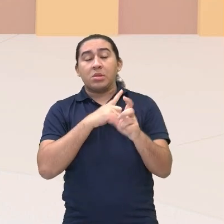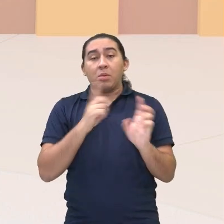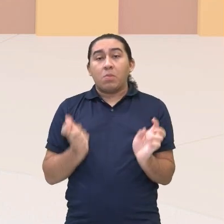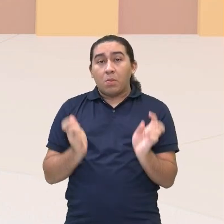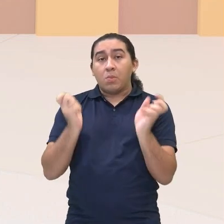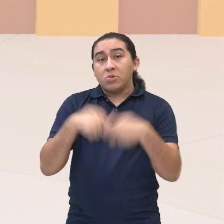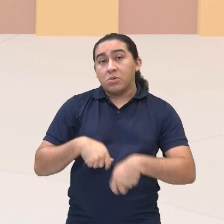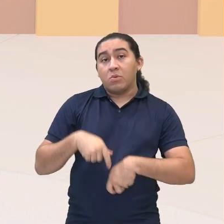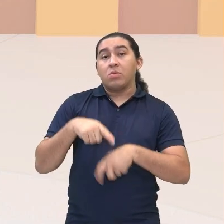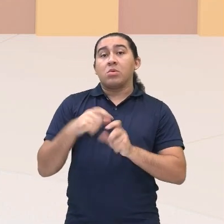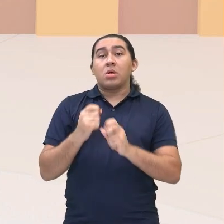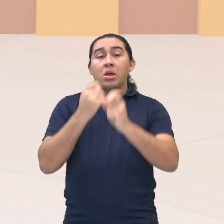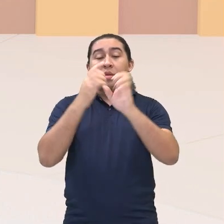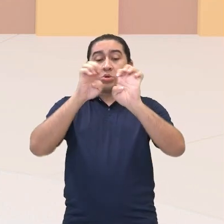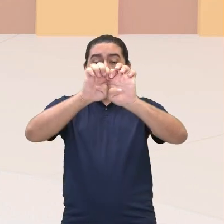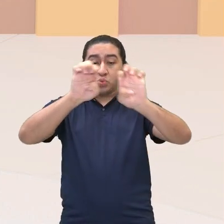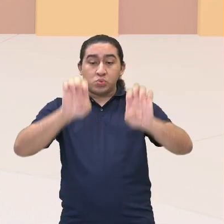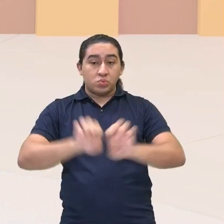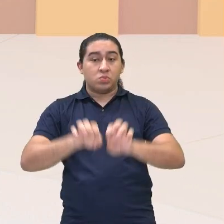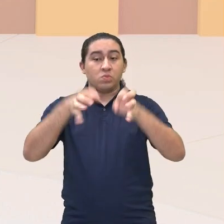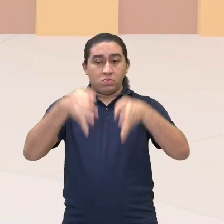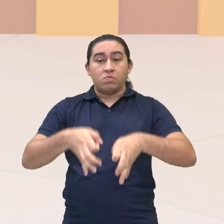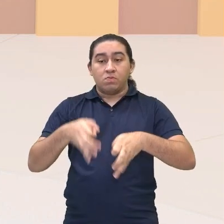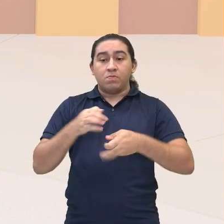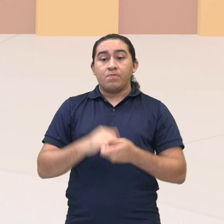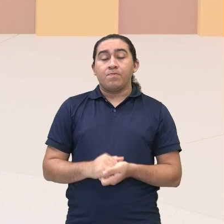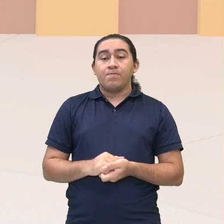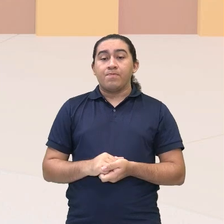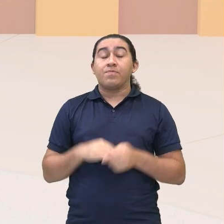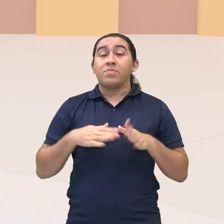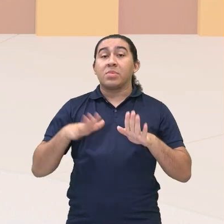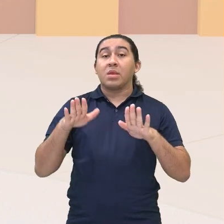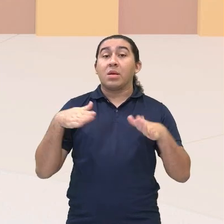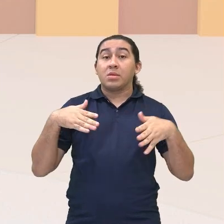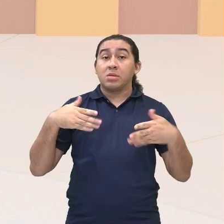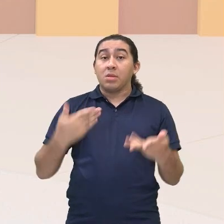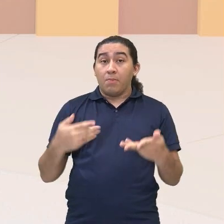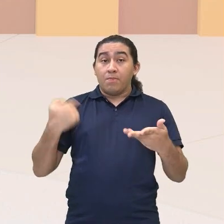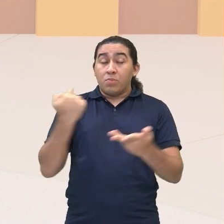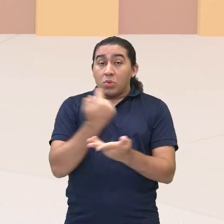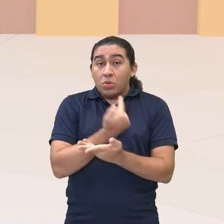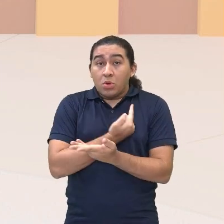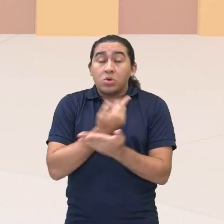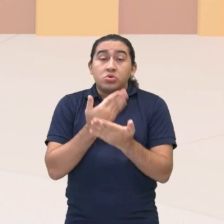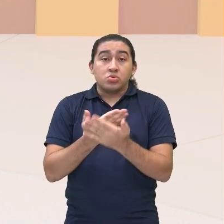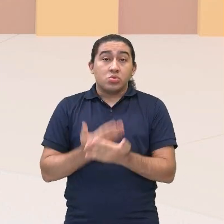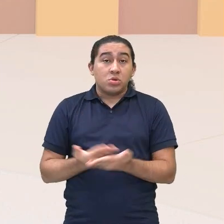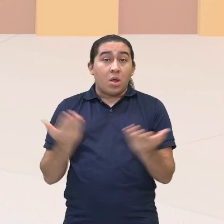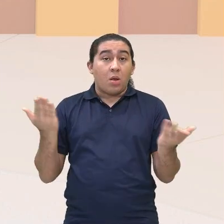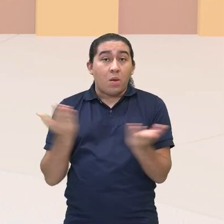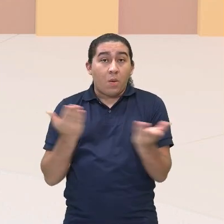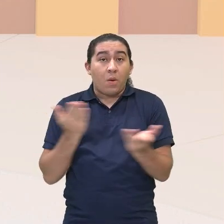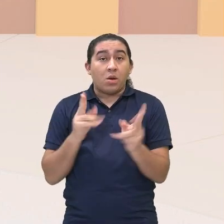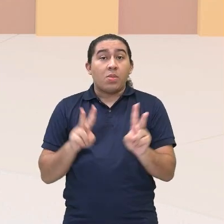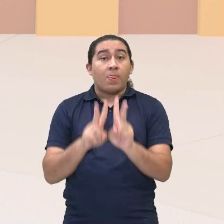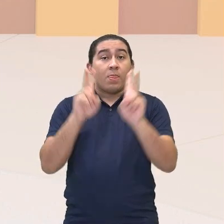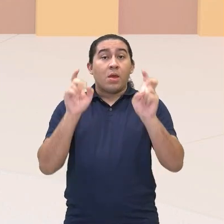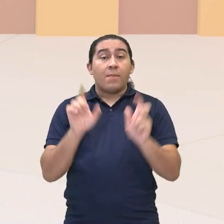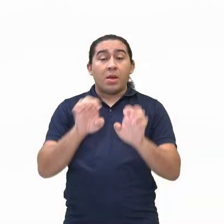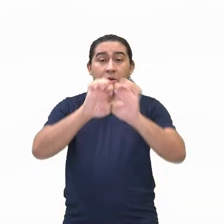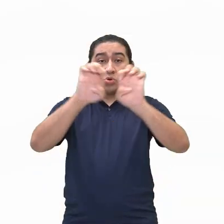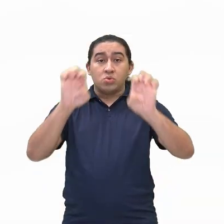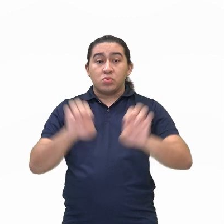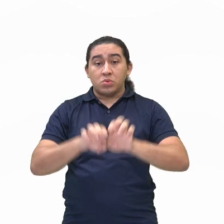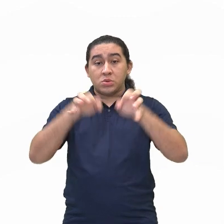sendo estruturada, tá certo? Então, nós iremos ver agora sobre essa estrutura